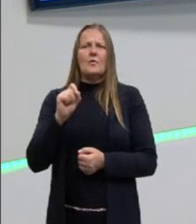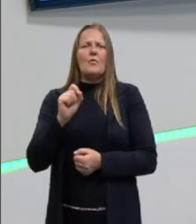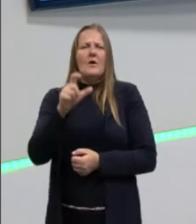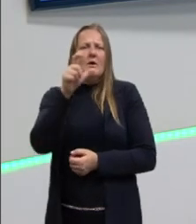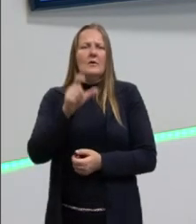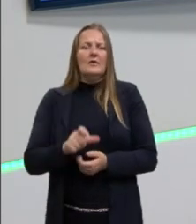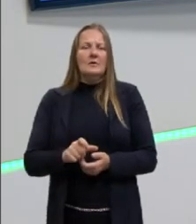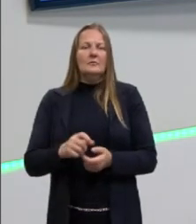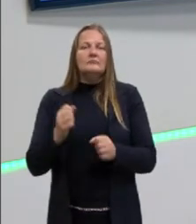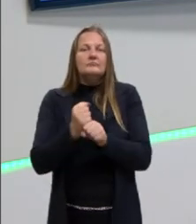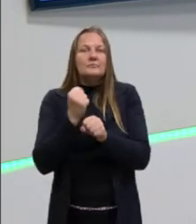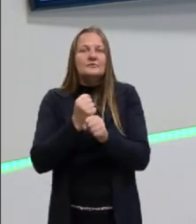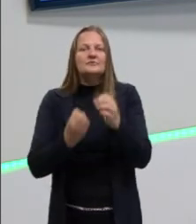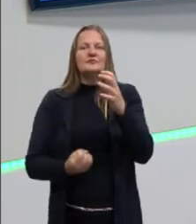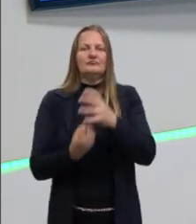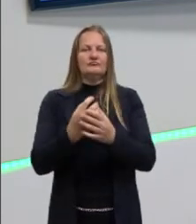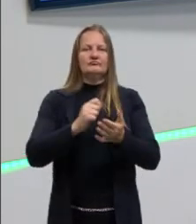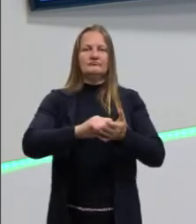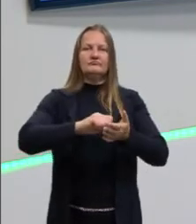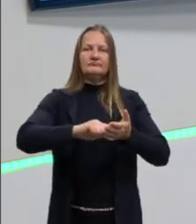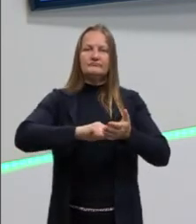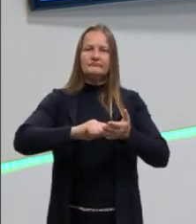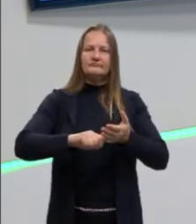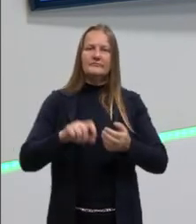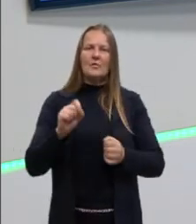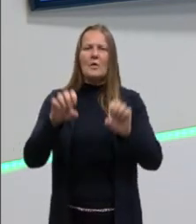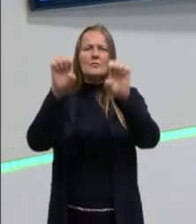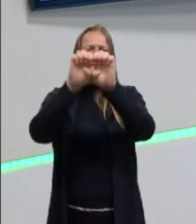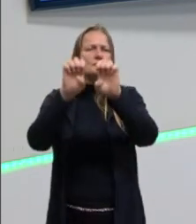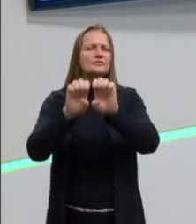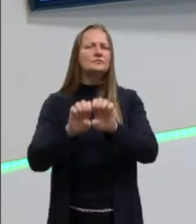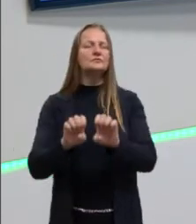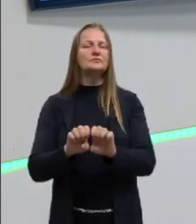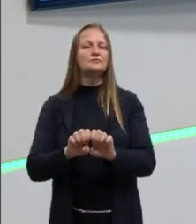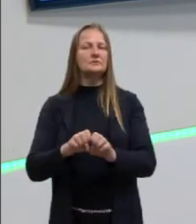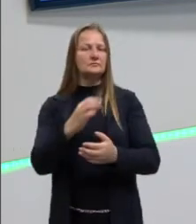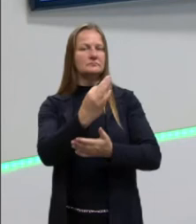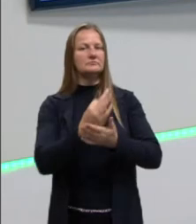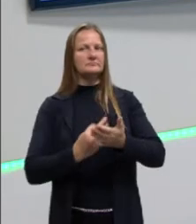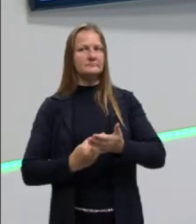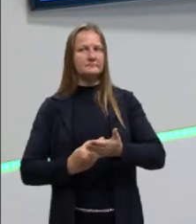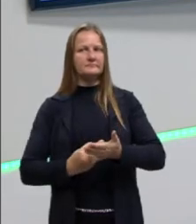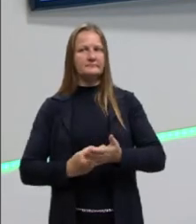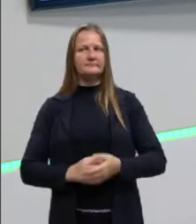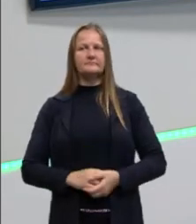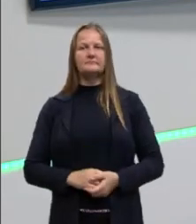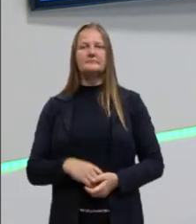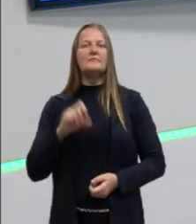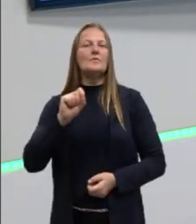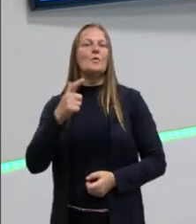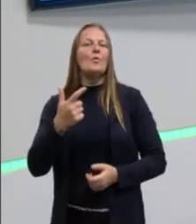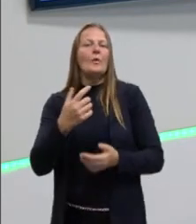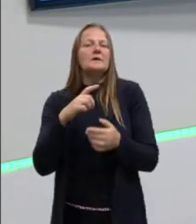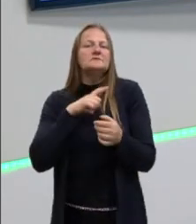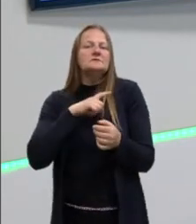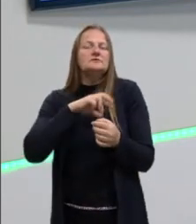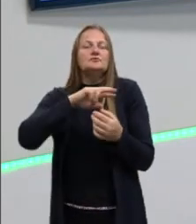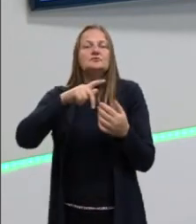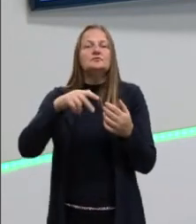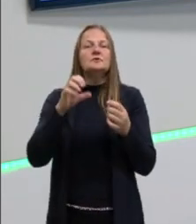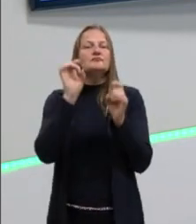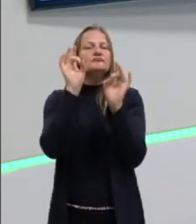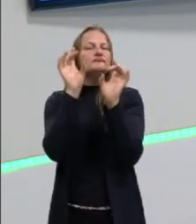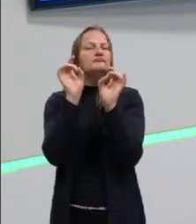de texto eu vou produzir essa escrita Qual é a estrutura desse texto quais são as